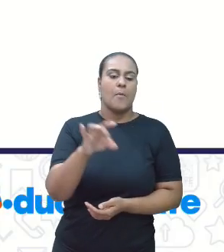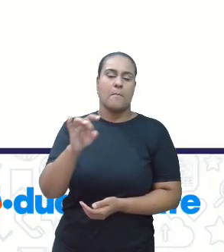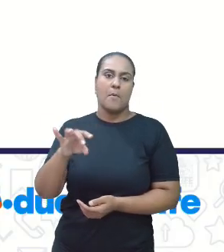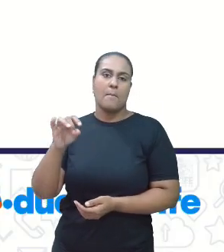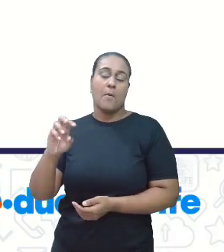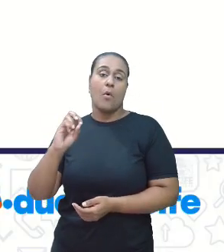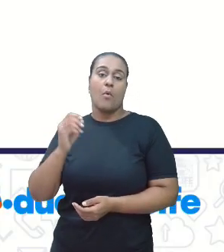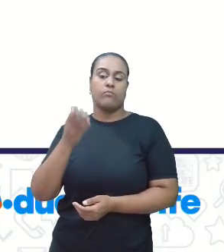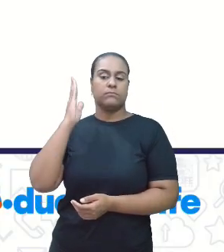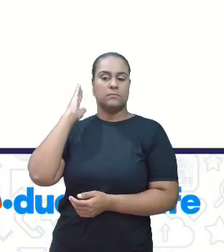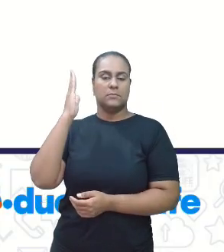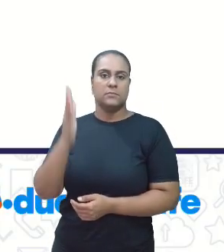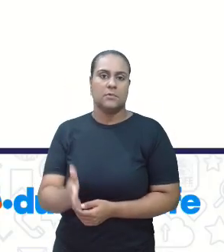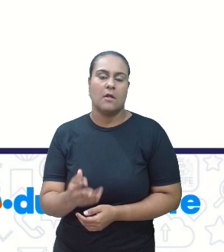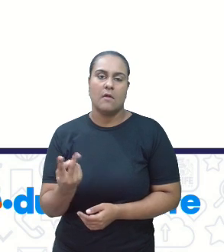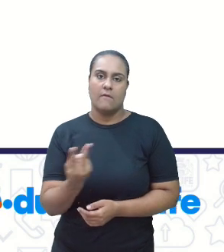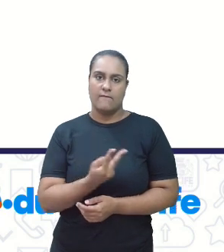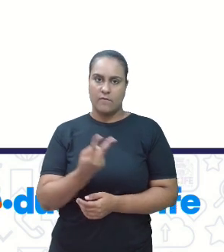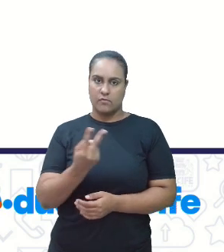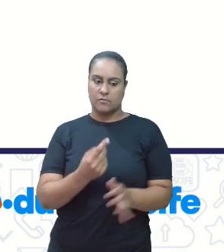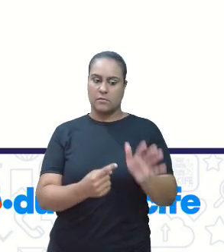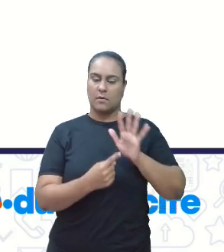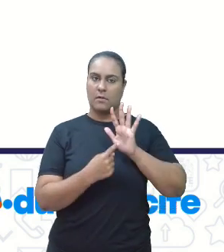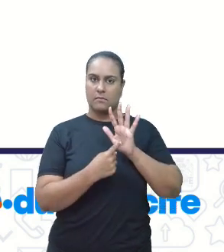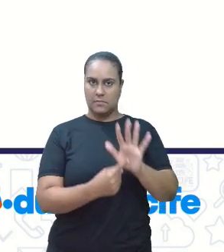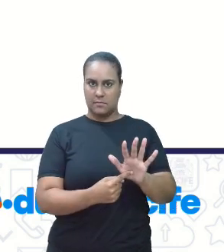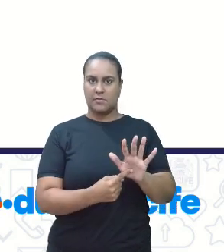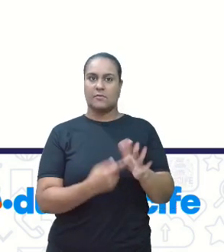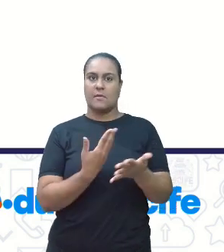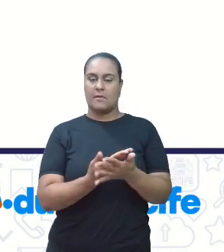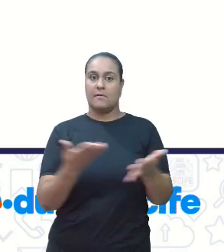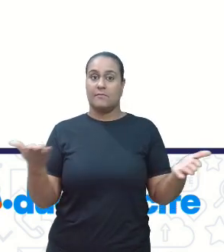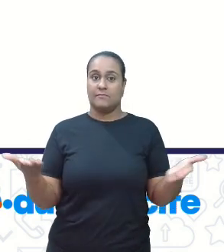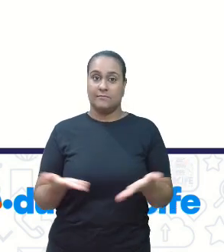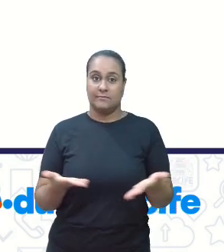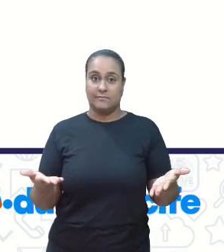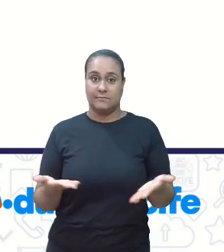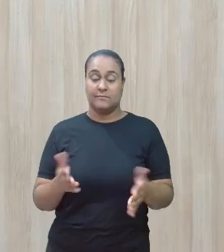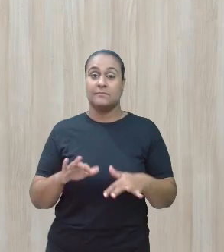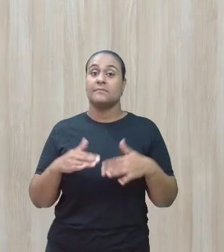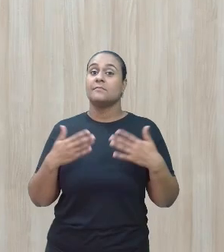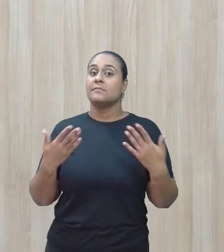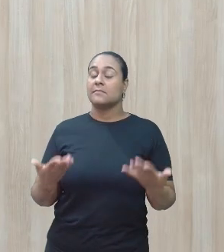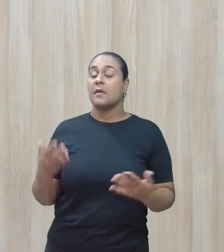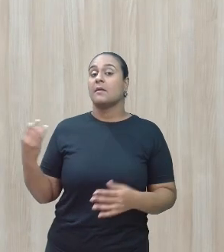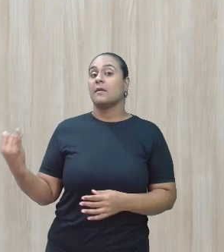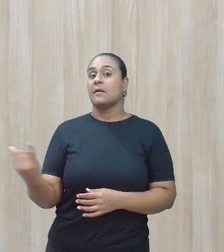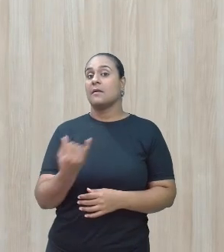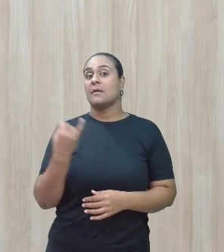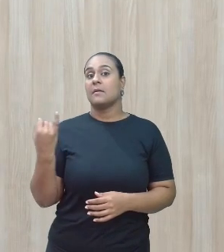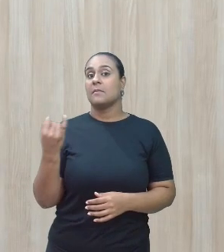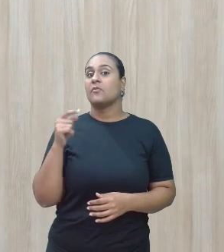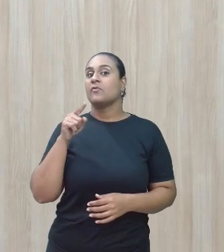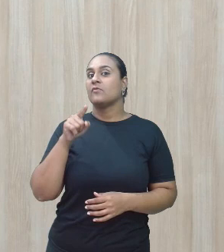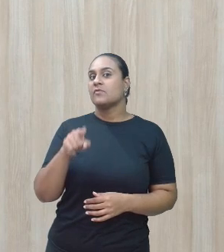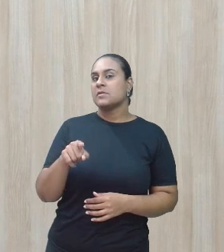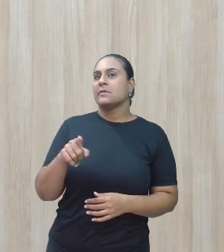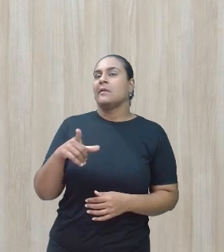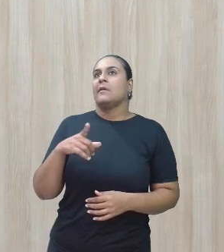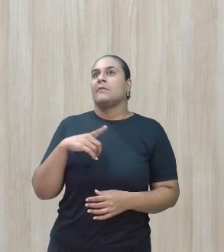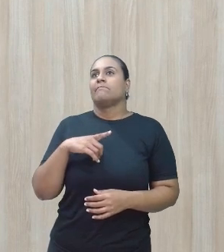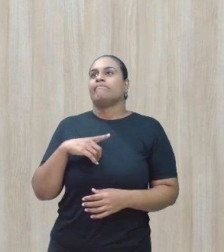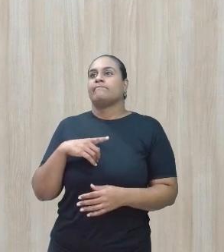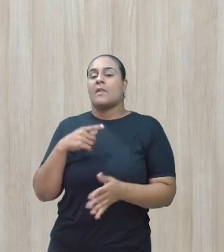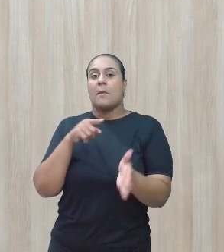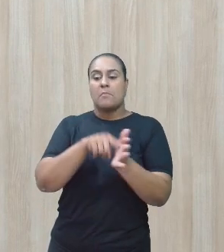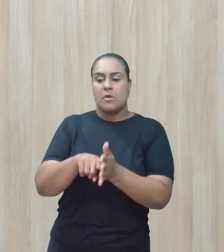direto, foram os dois modos que a gente apresentou na aula de hoje, tá certo? Então, é importante que você pegue outras